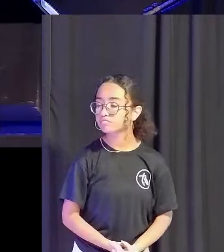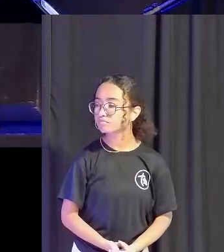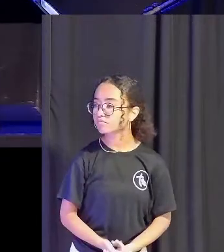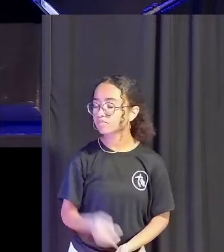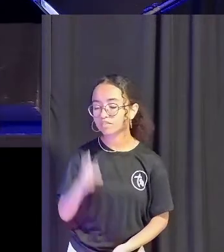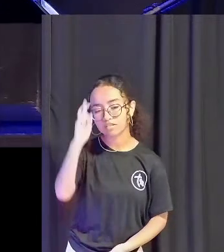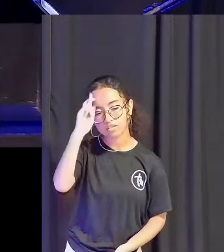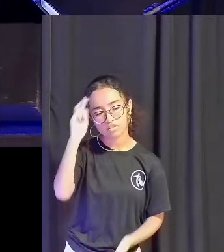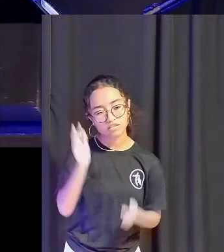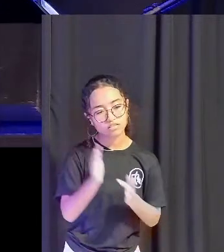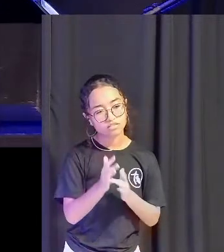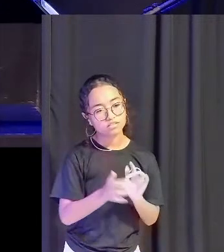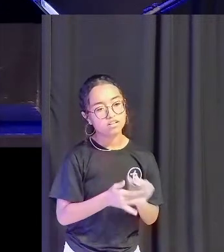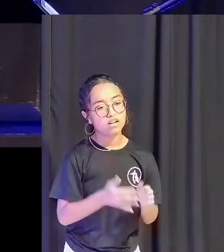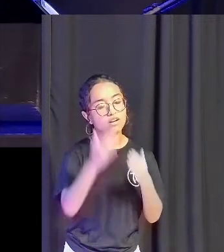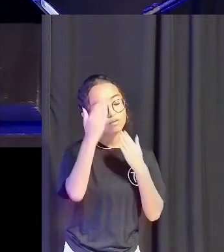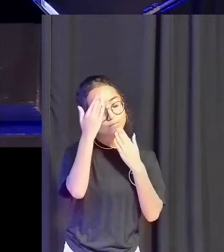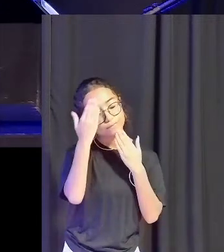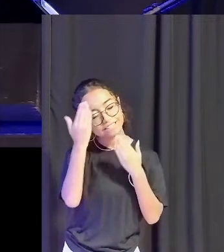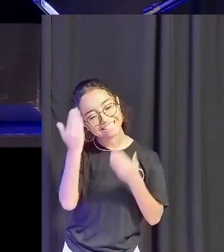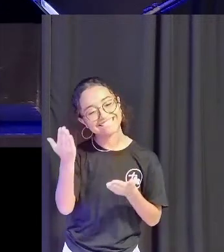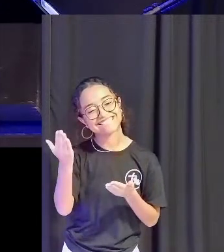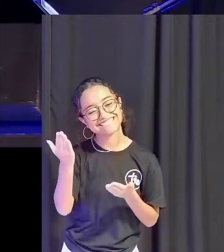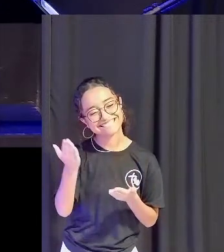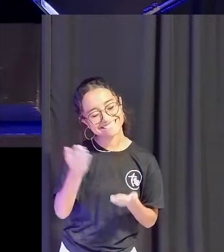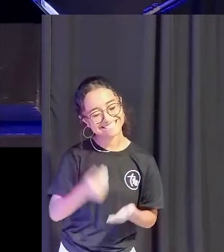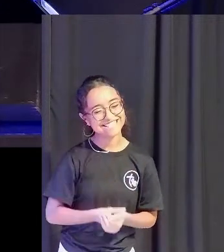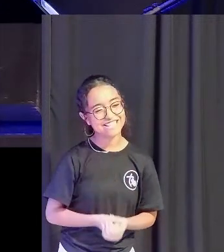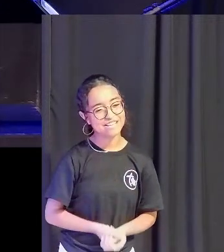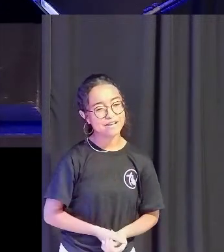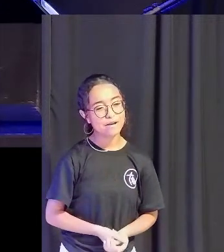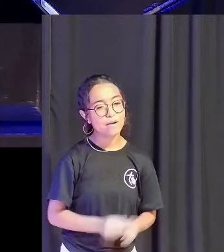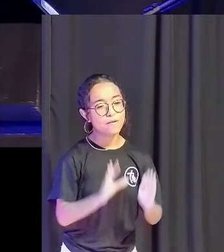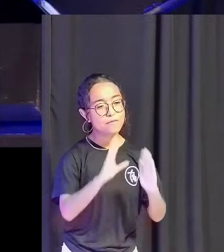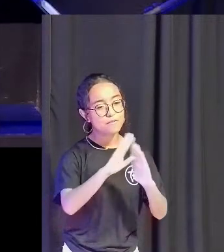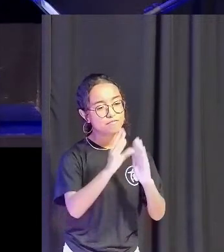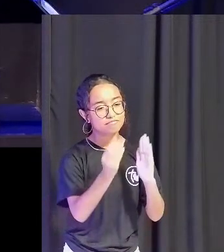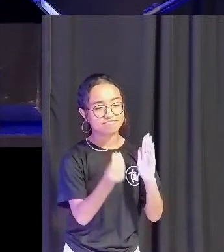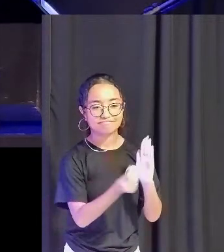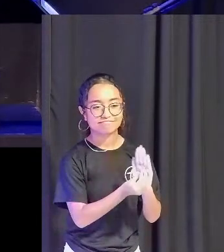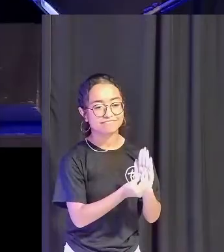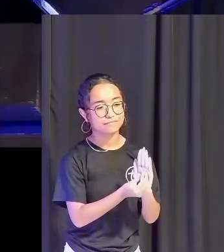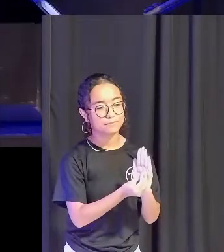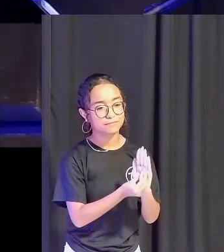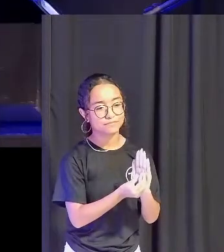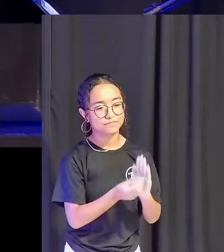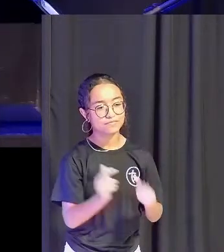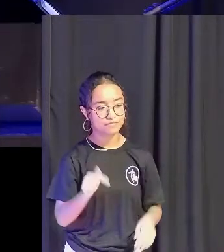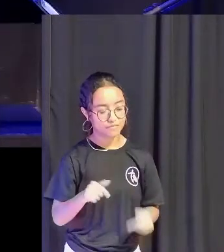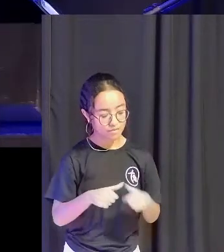Senhor Jesus, quero te agradecer pela primeira Igreja Batista de São Leopoldo.